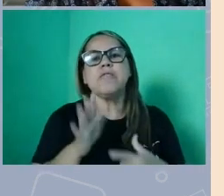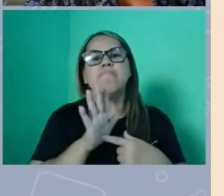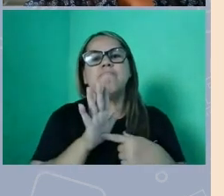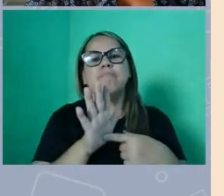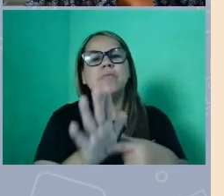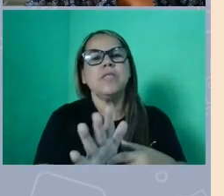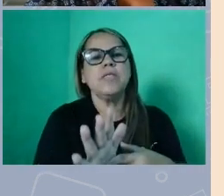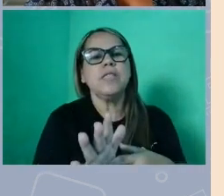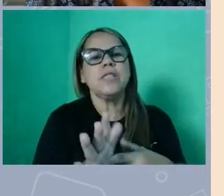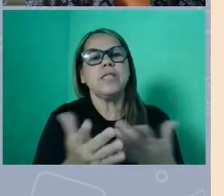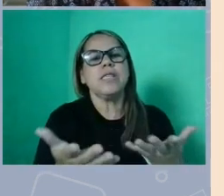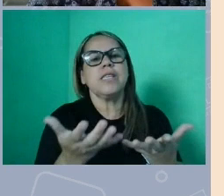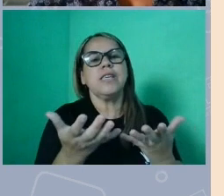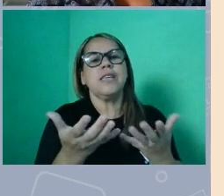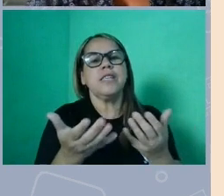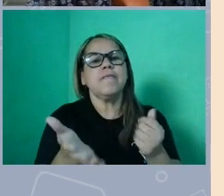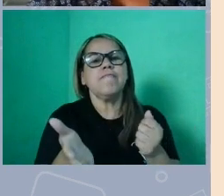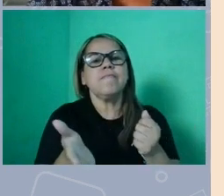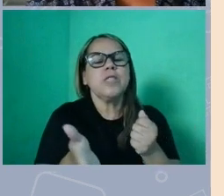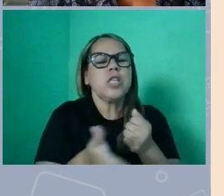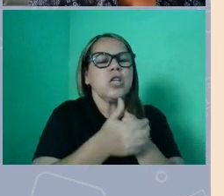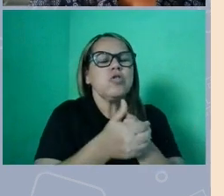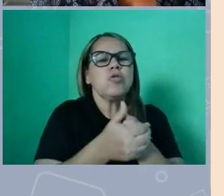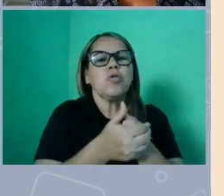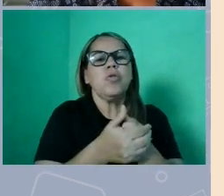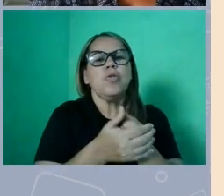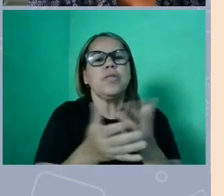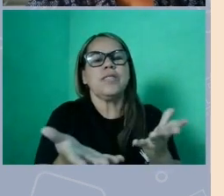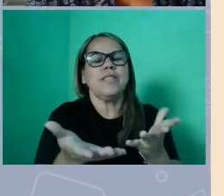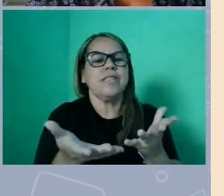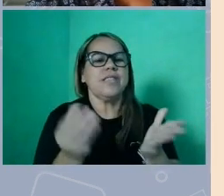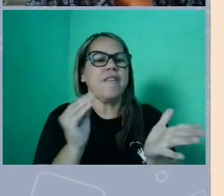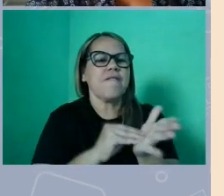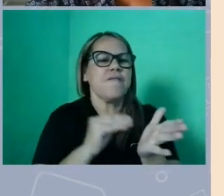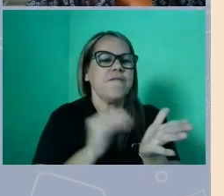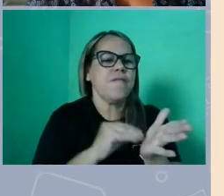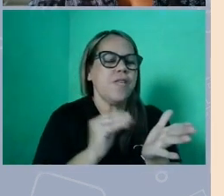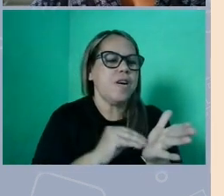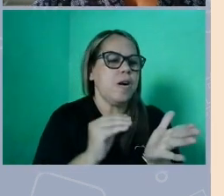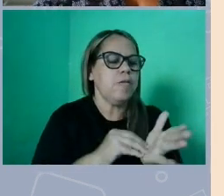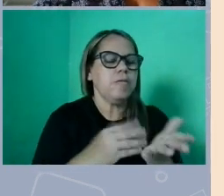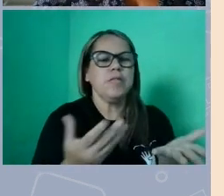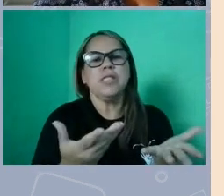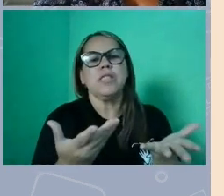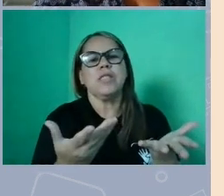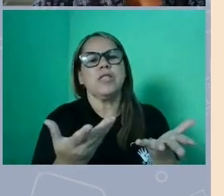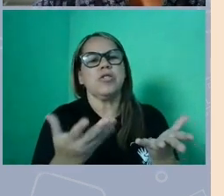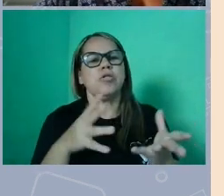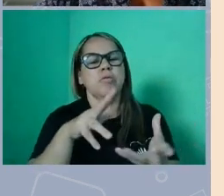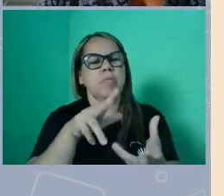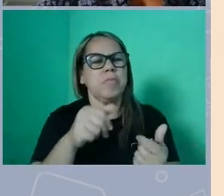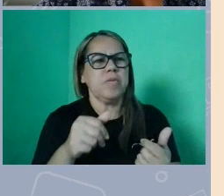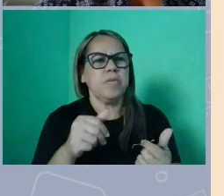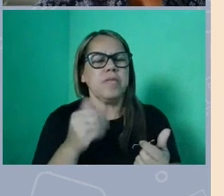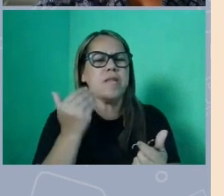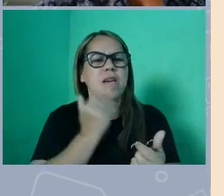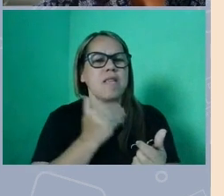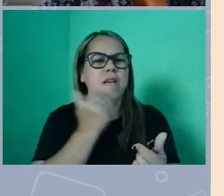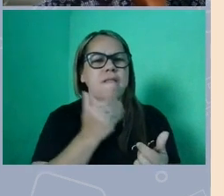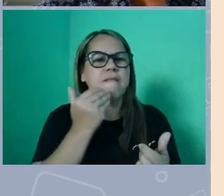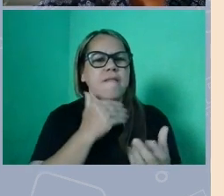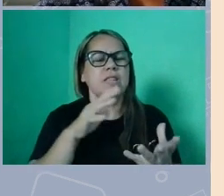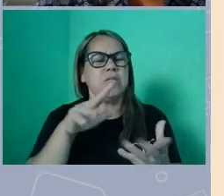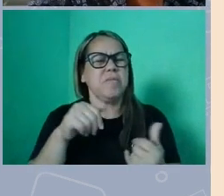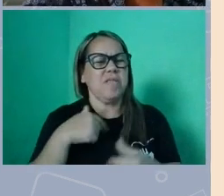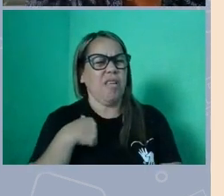a ocultar ocultar esconder as imperfeições do mundo será que é isso que a gente vive hoje que